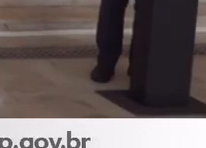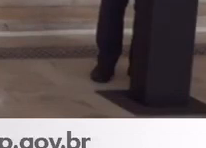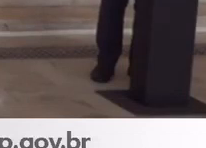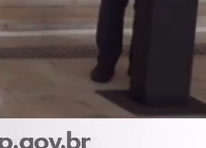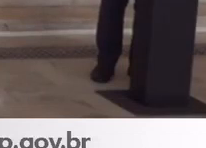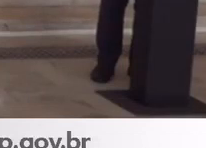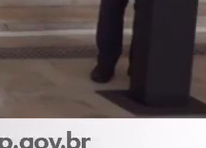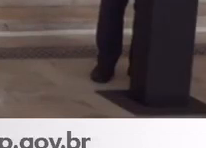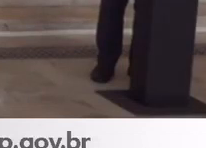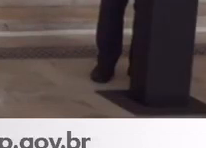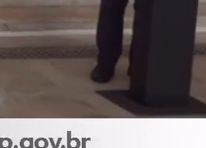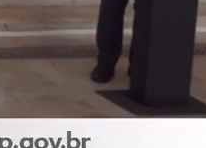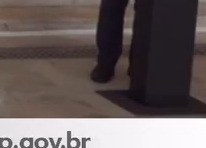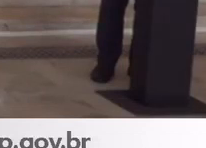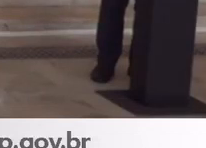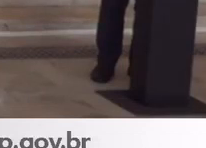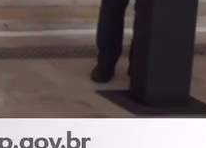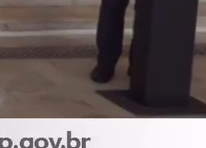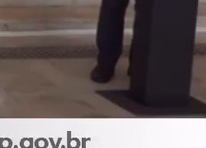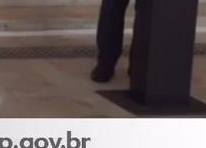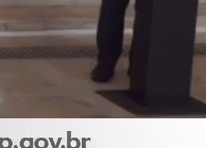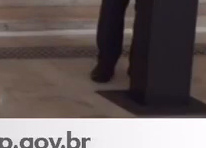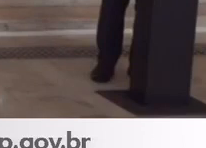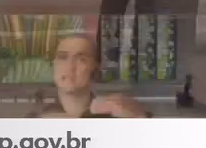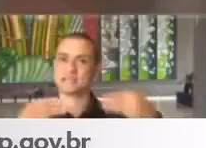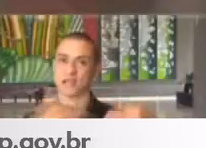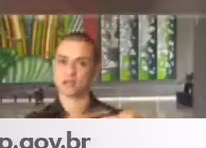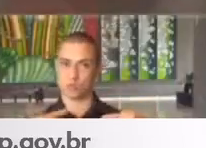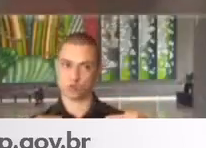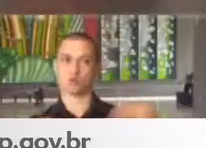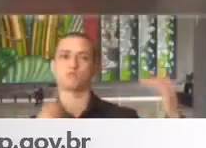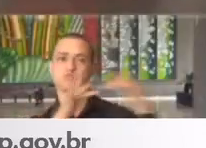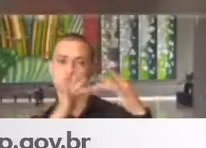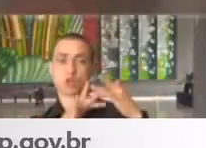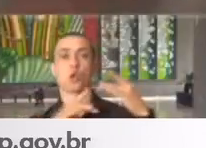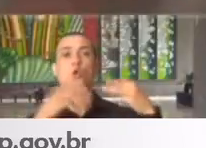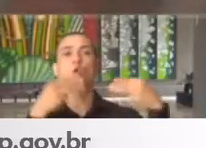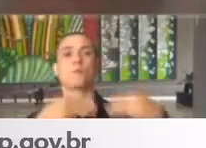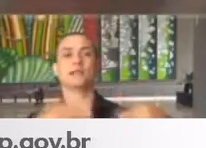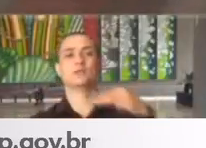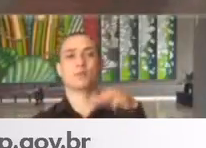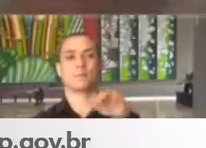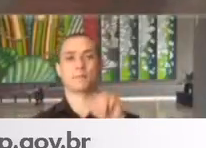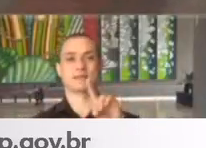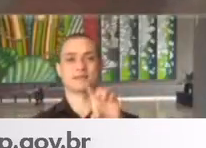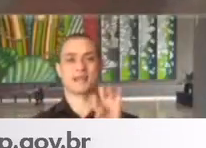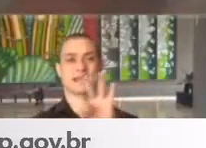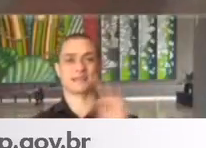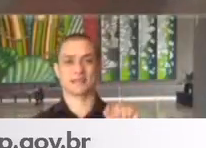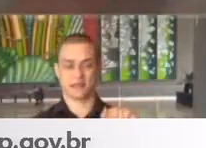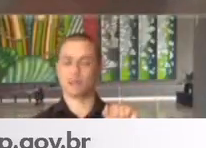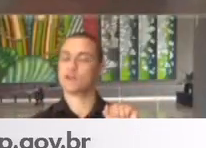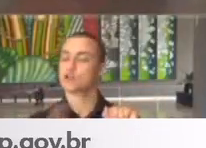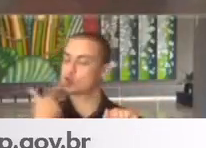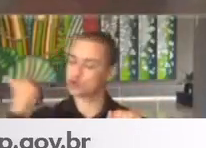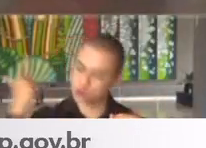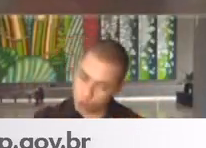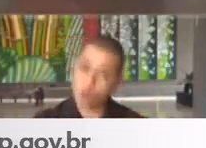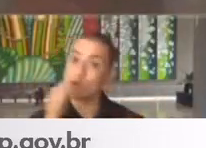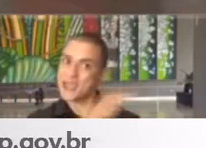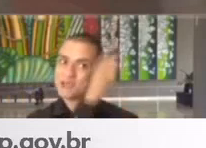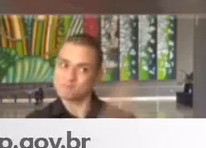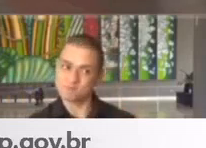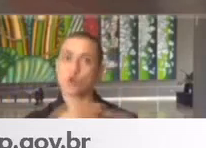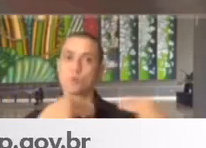que nós estamos em contato constante com o Ministério da Saúde, com o ministro Luiz Henrique Mandetta. Eu volto a repetir, o ministro tem sido